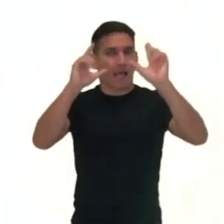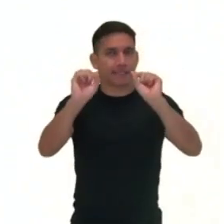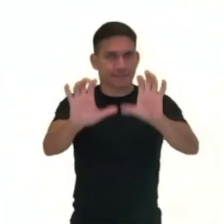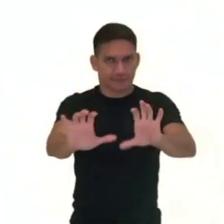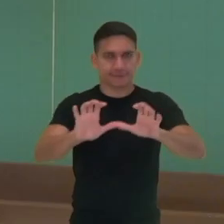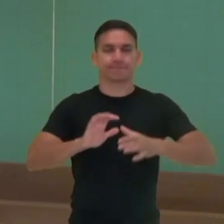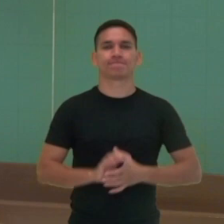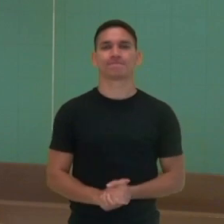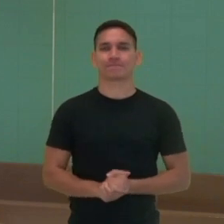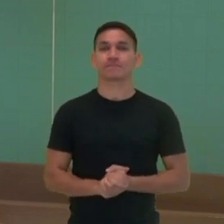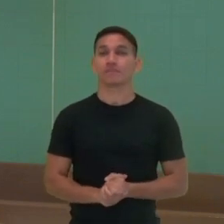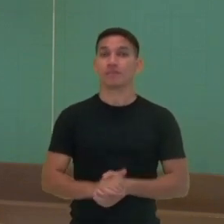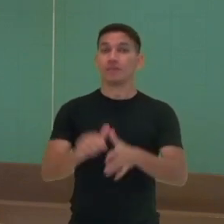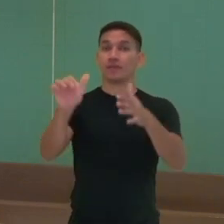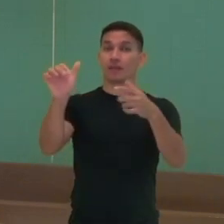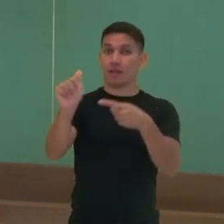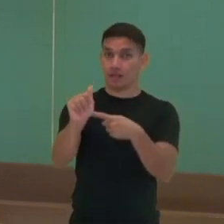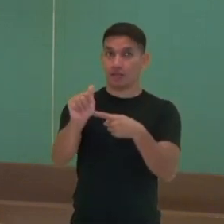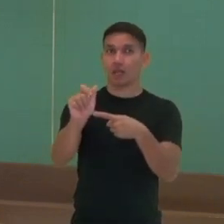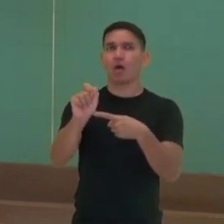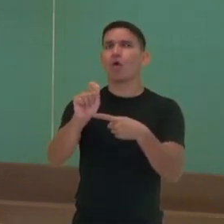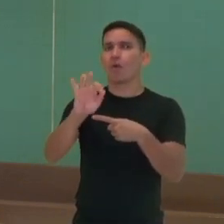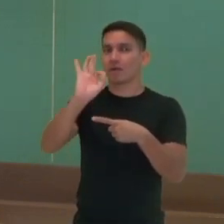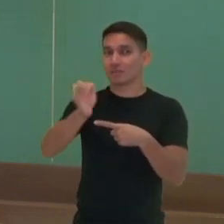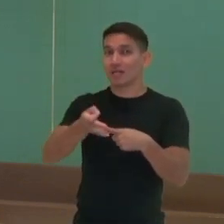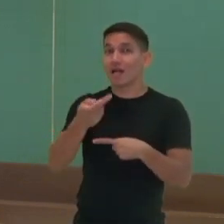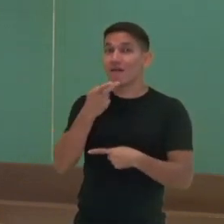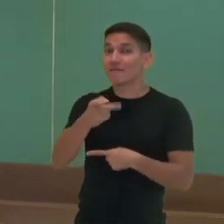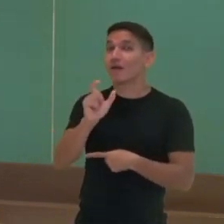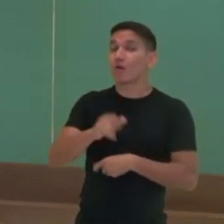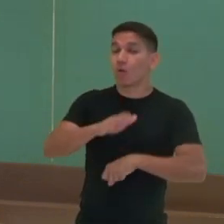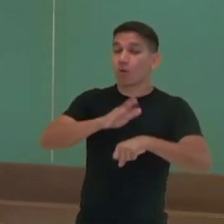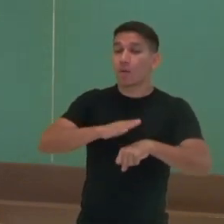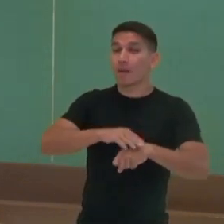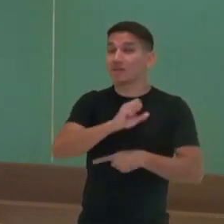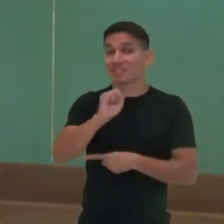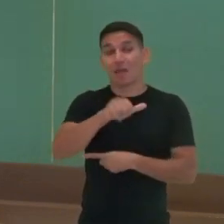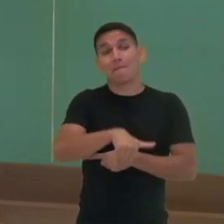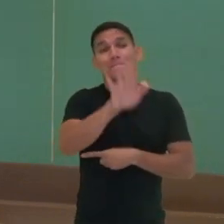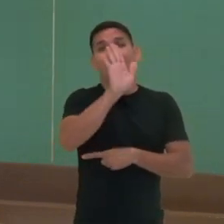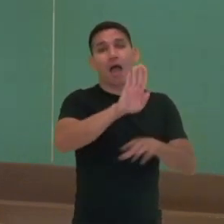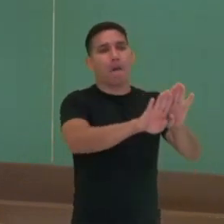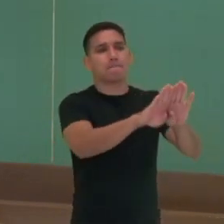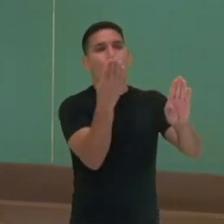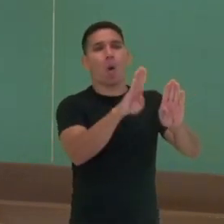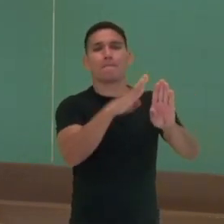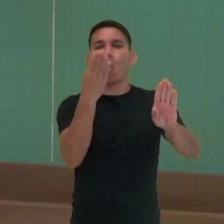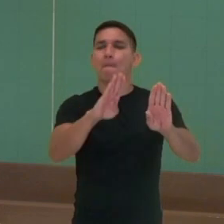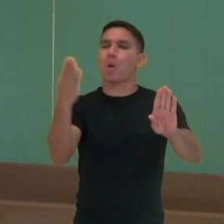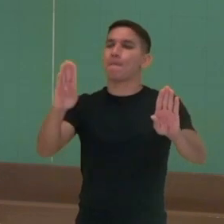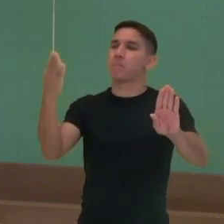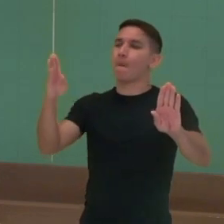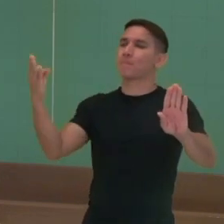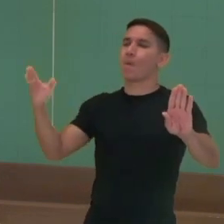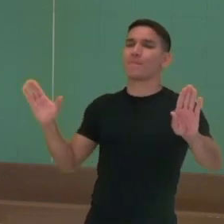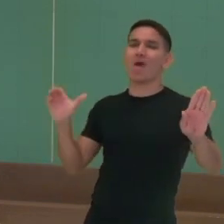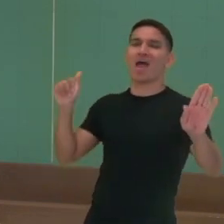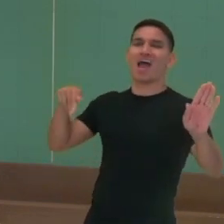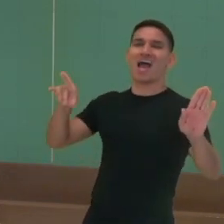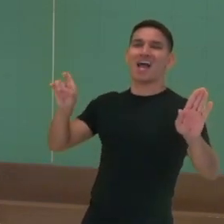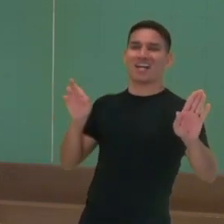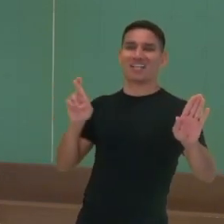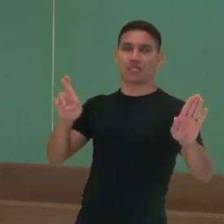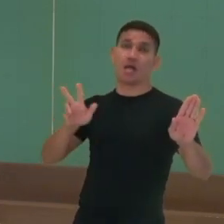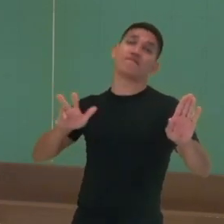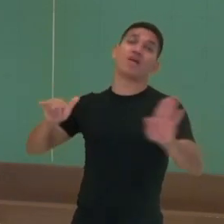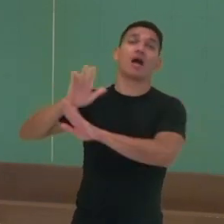assim, ó. Letra A. É correto afirmar que quanto maior o número de portas abertas por André,